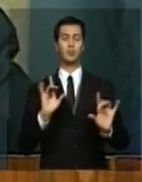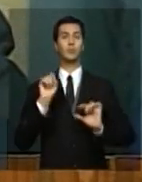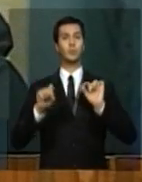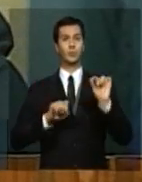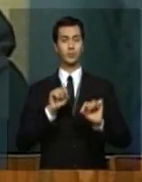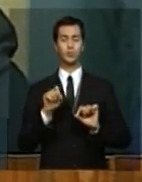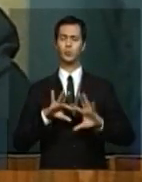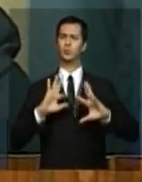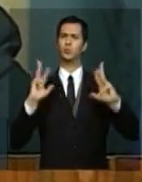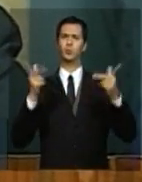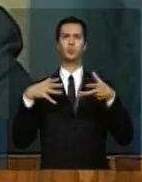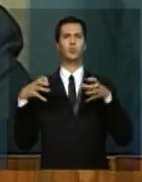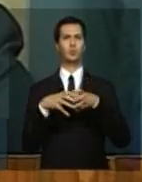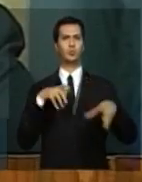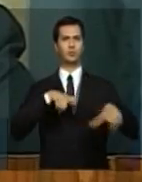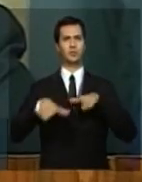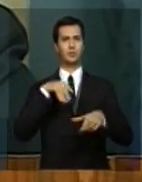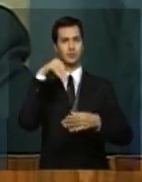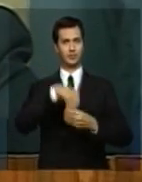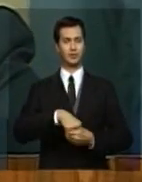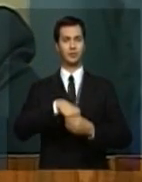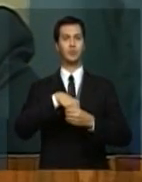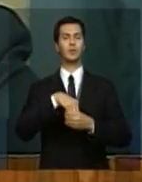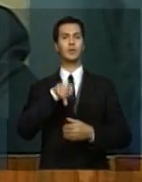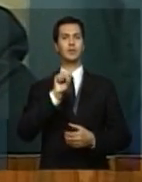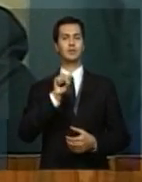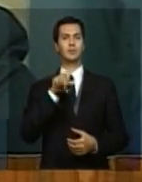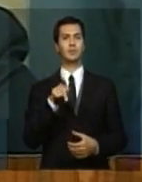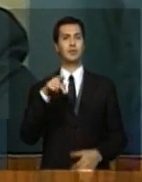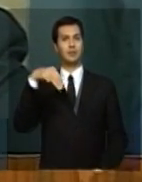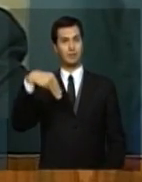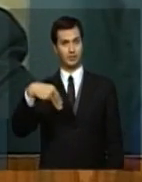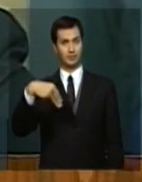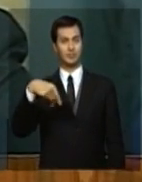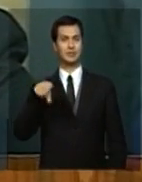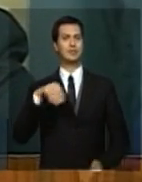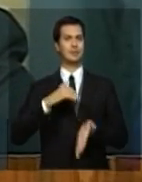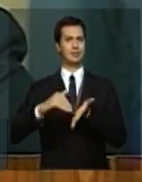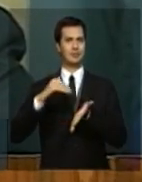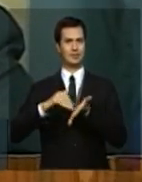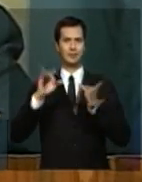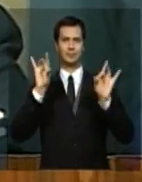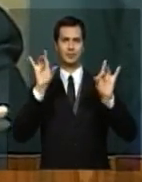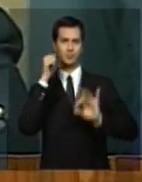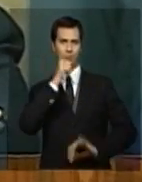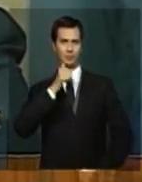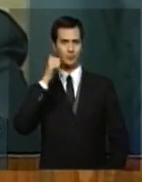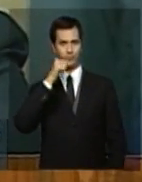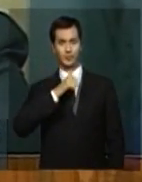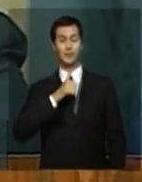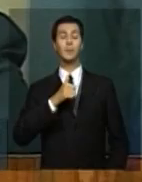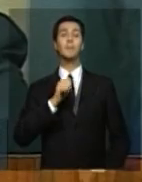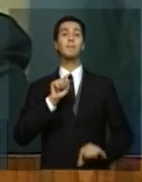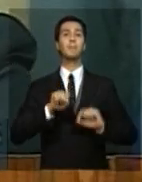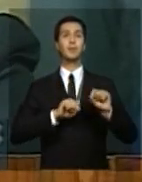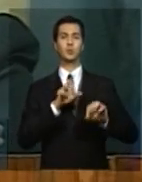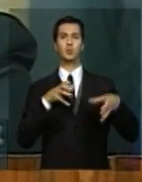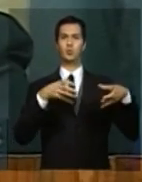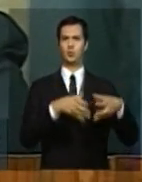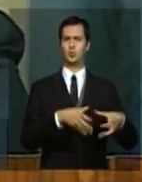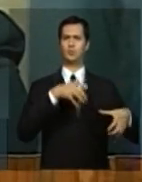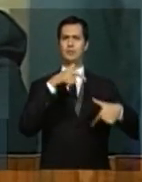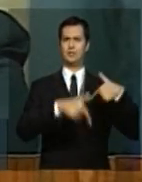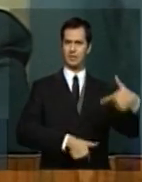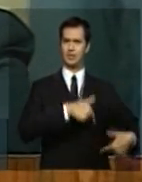da SPM não só a equipe que se dedicou